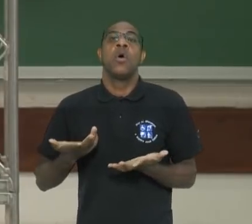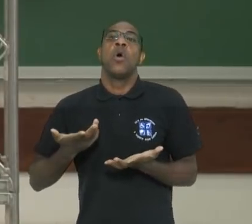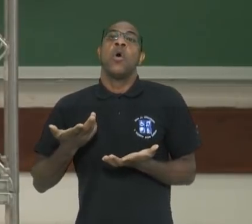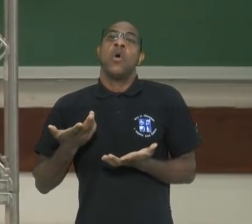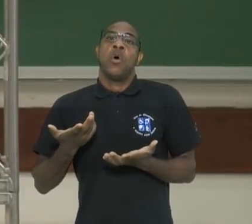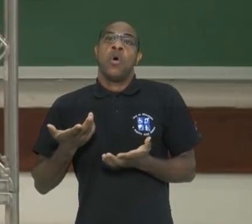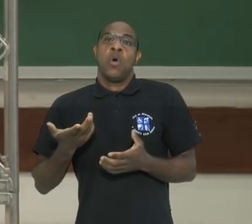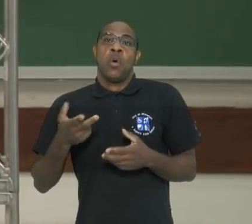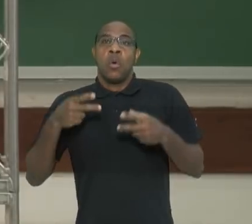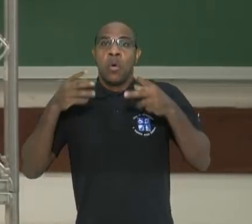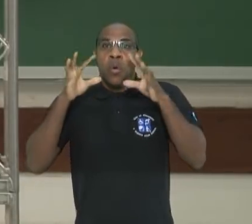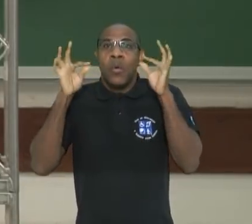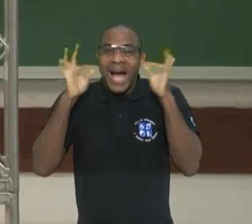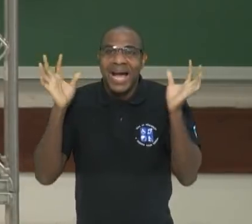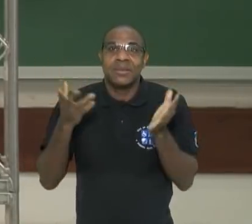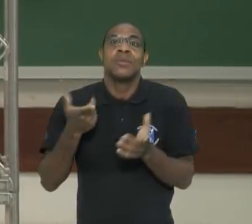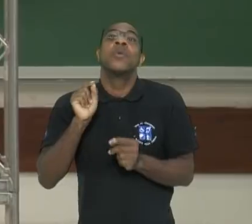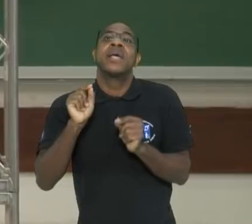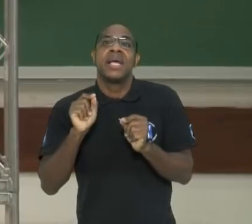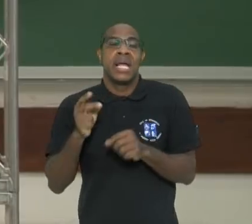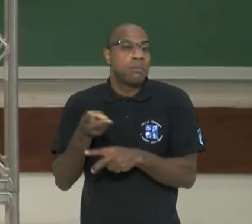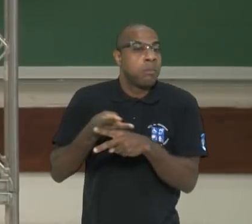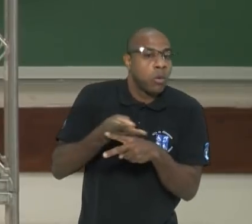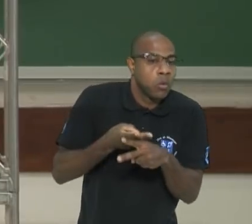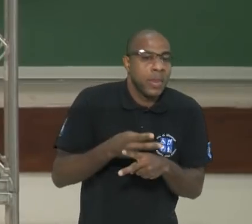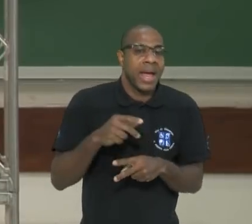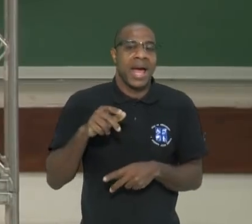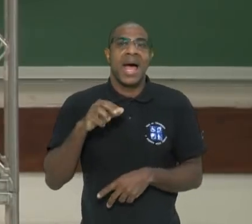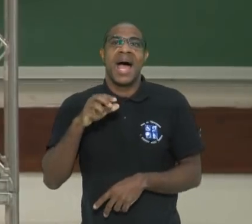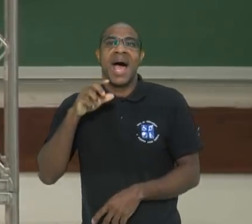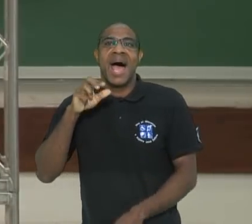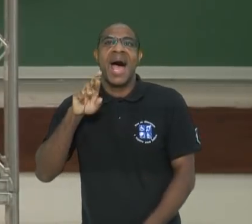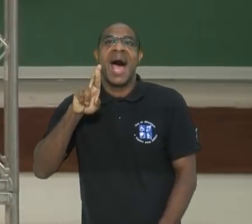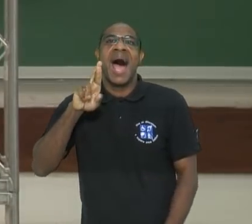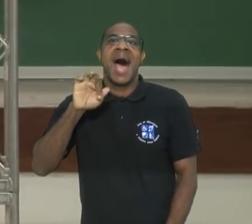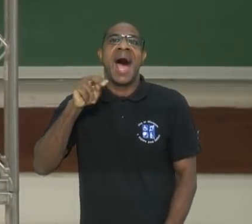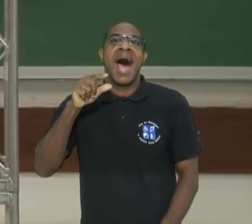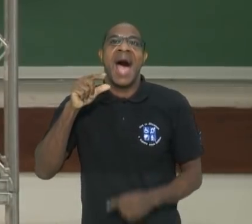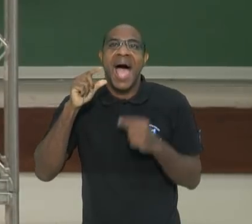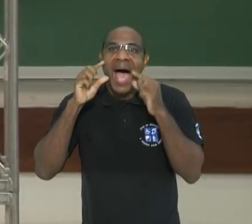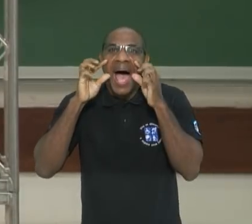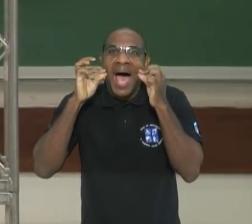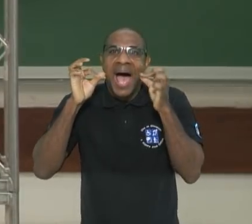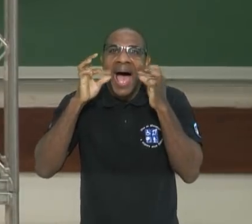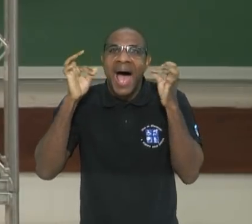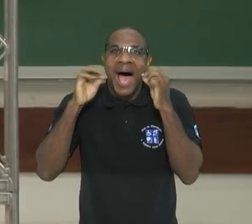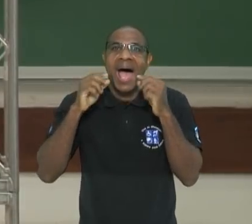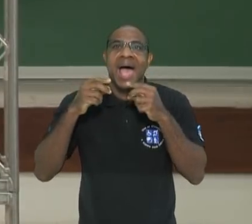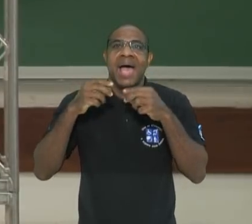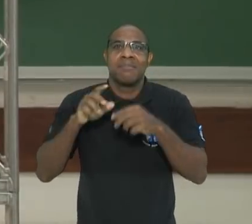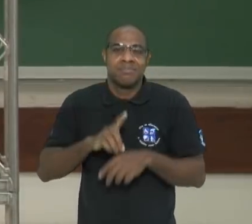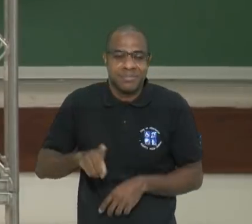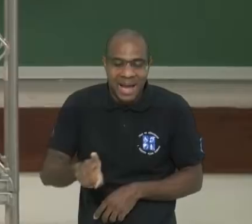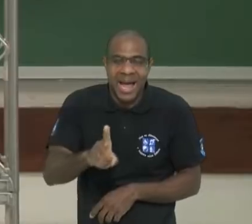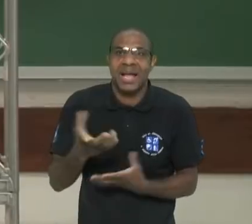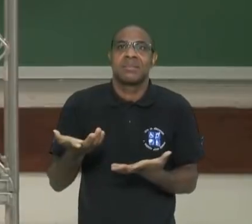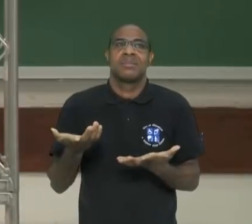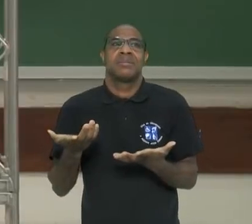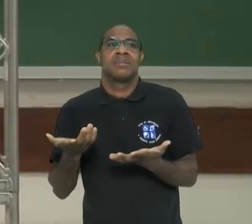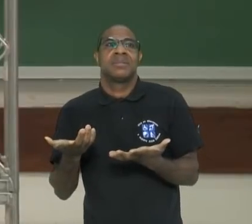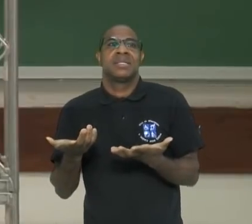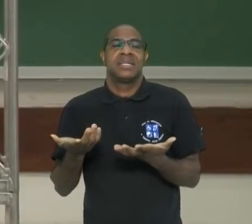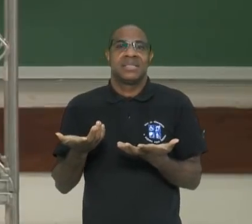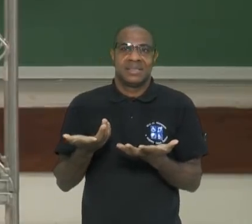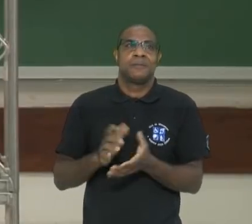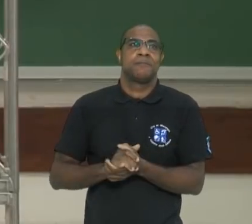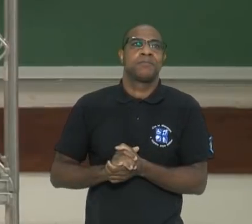caça rato, ele caça passarinho. E é aí que ele se contamina, porque ele acaba comendo outros animais que estão contaminados com